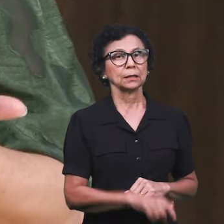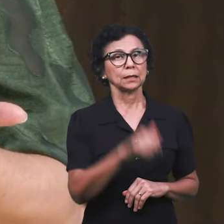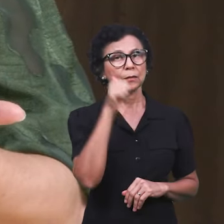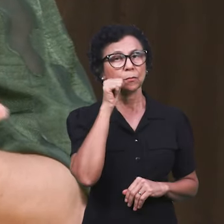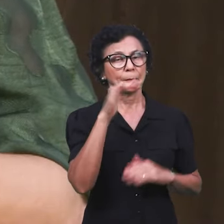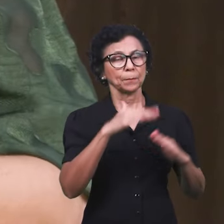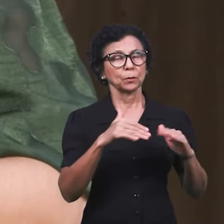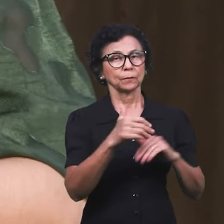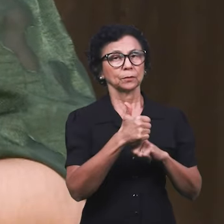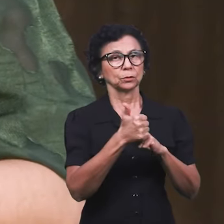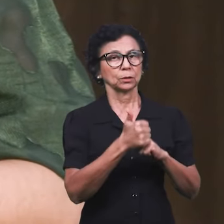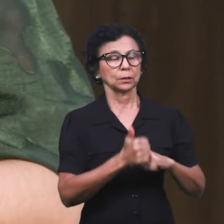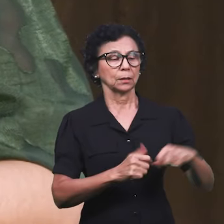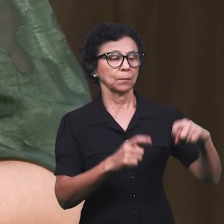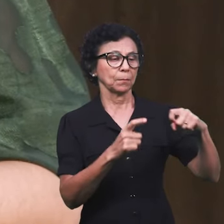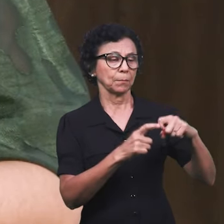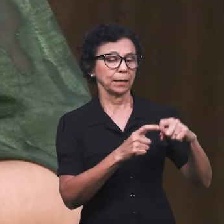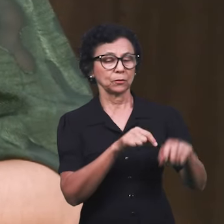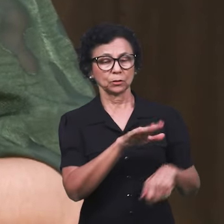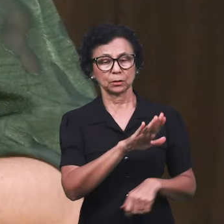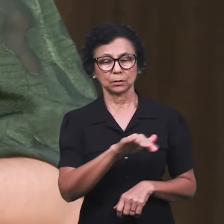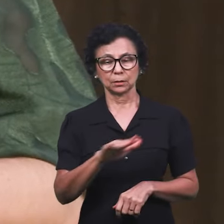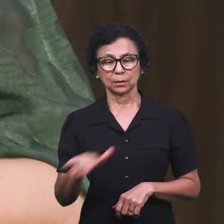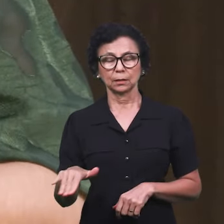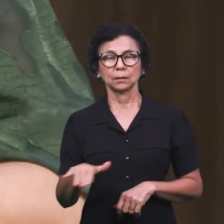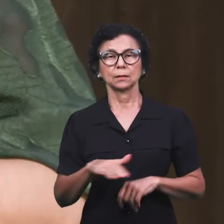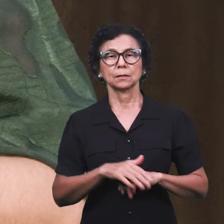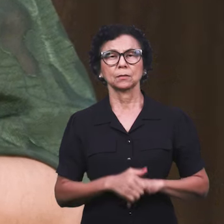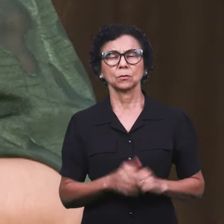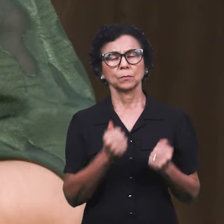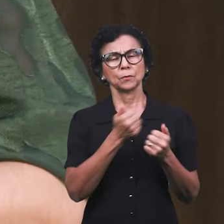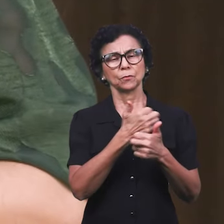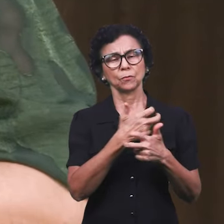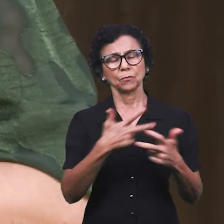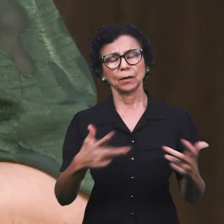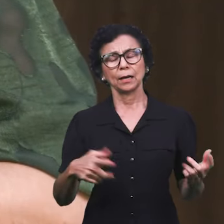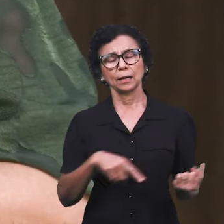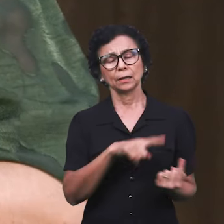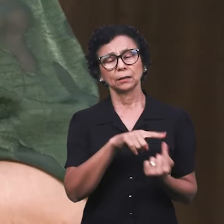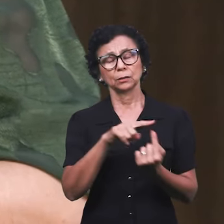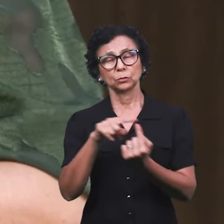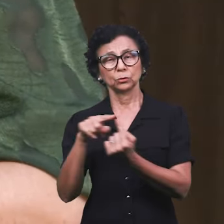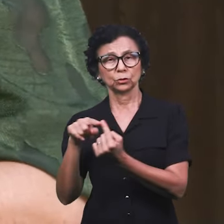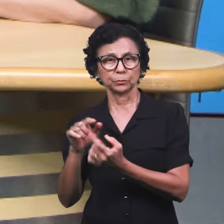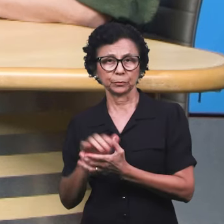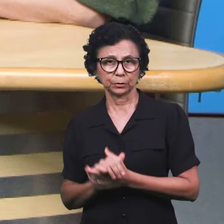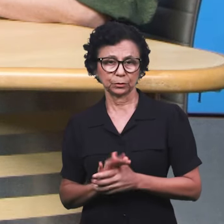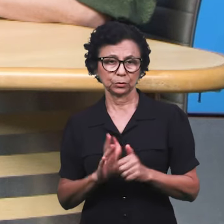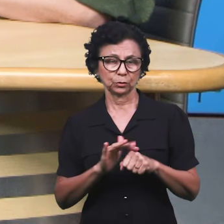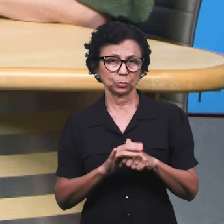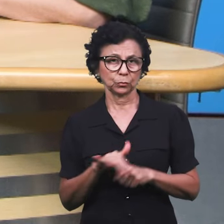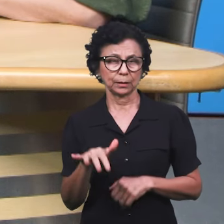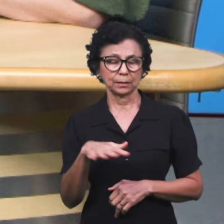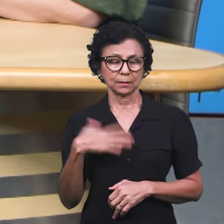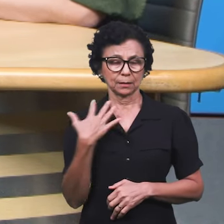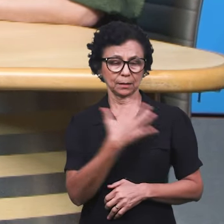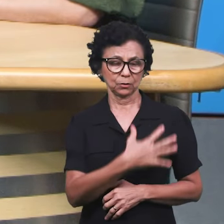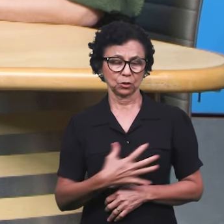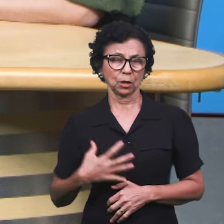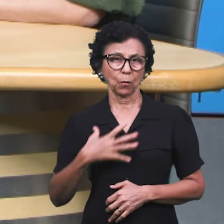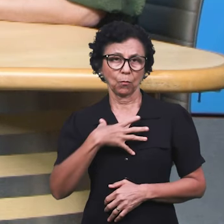sobre gripe, resfriado, asma, bronquite, bronquiolite e pneumonia. Doutora Priscila, seja muito